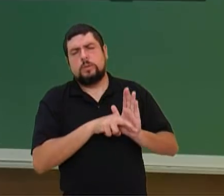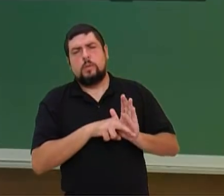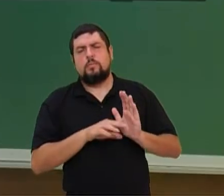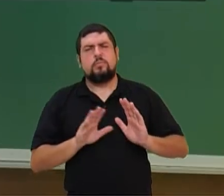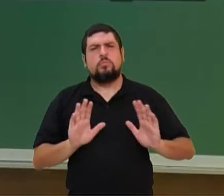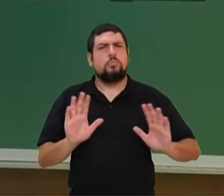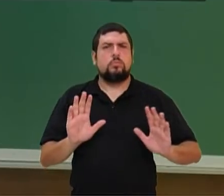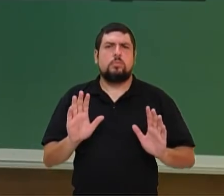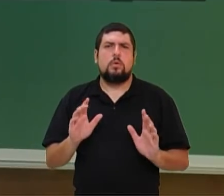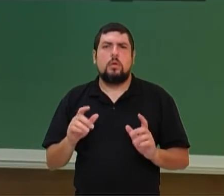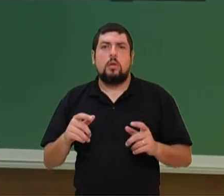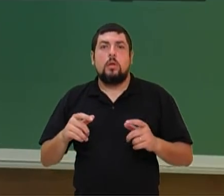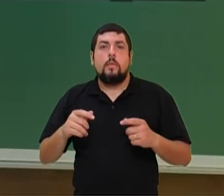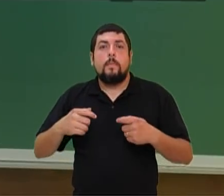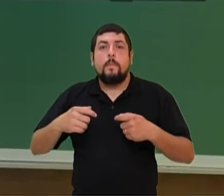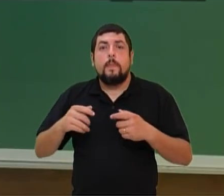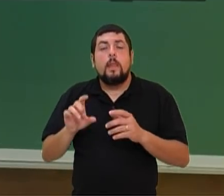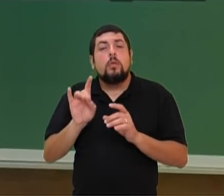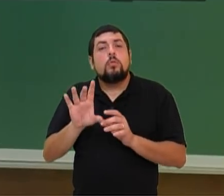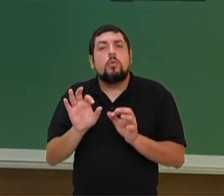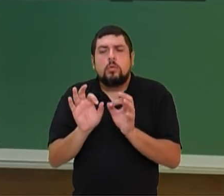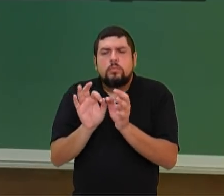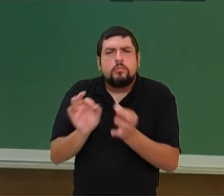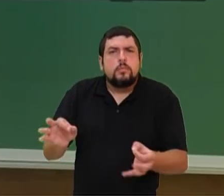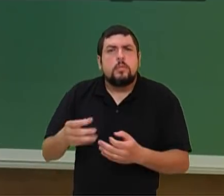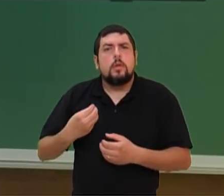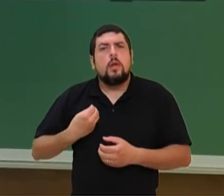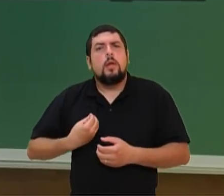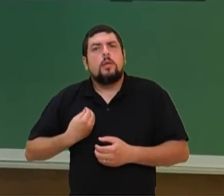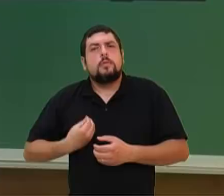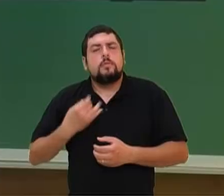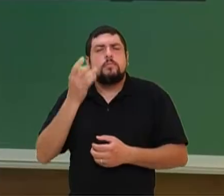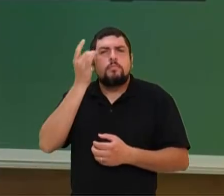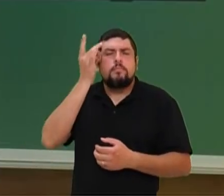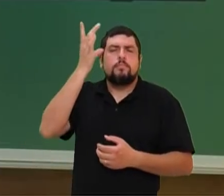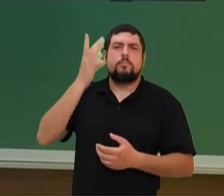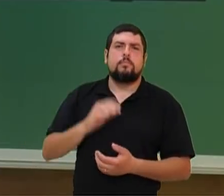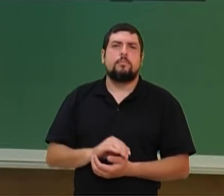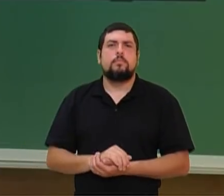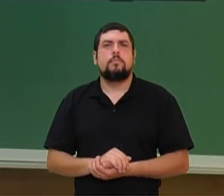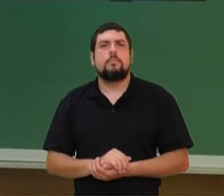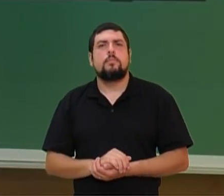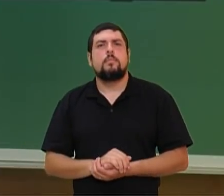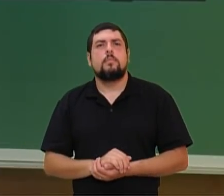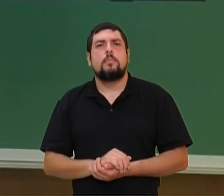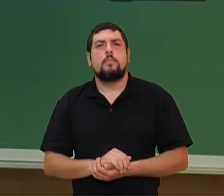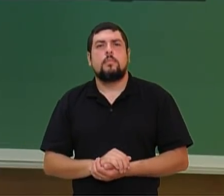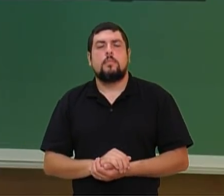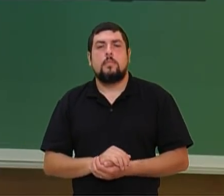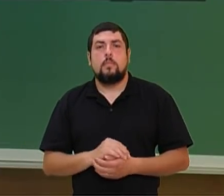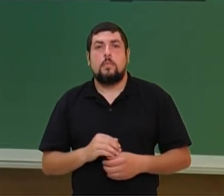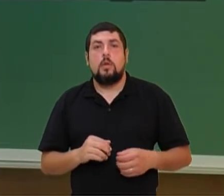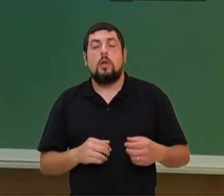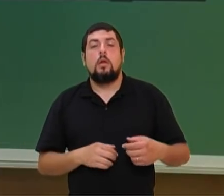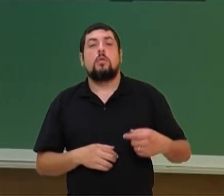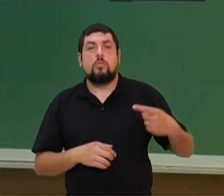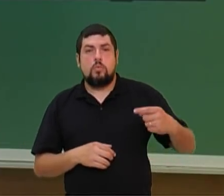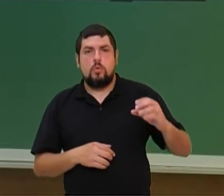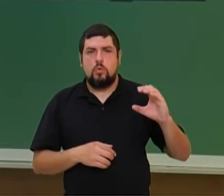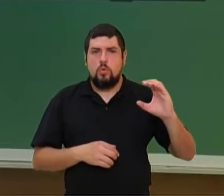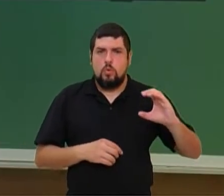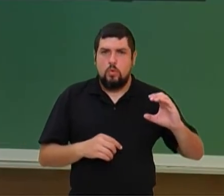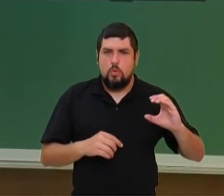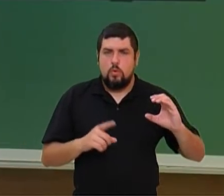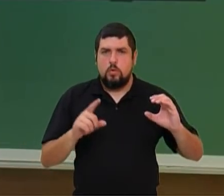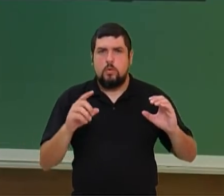sistema de coisas assim mais fáceis de convivência, né? O que está errado na questão 1 é que Confúcio foi influenciador do